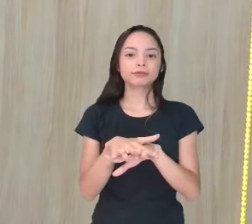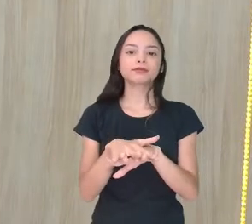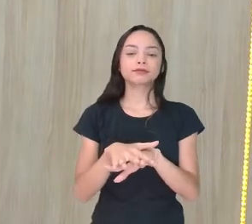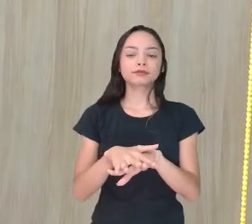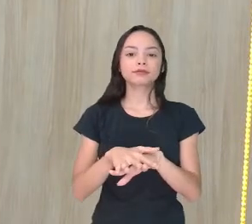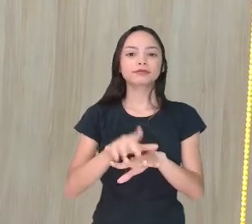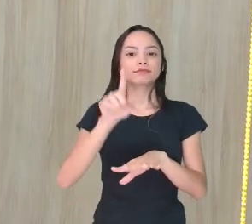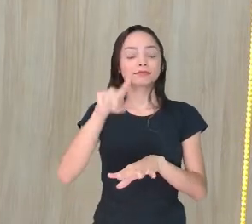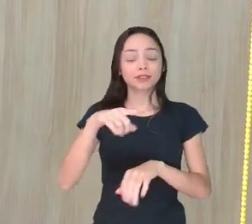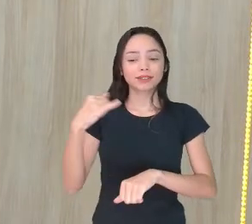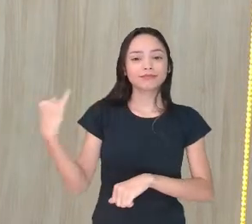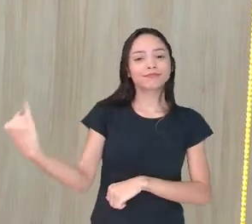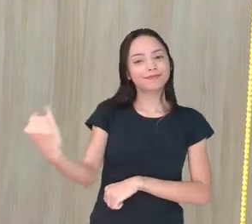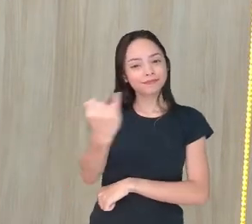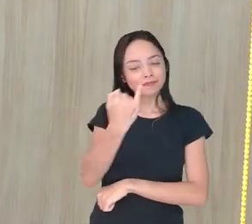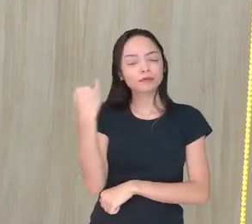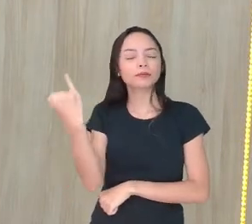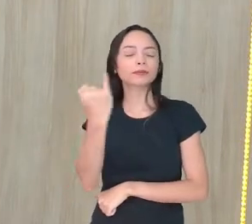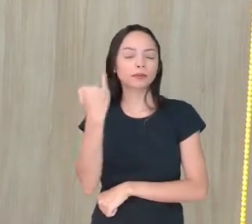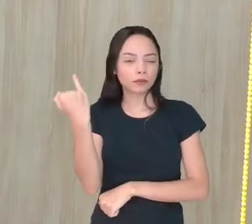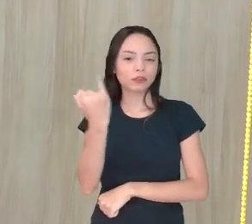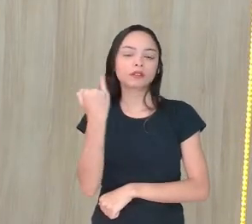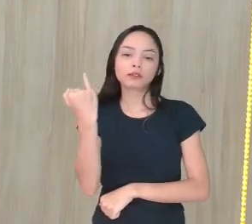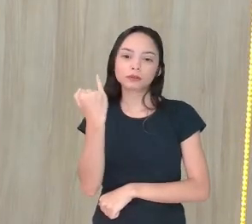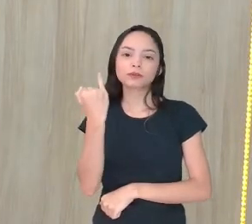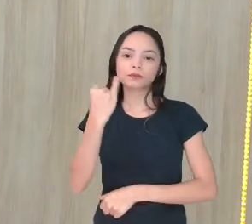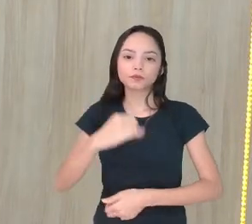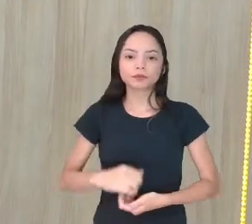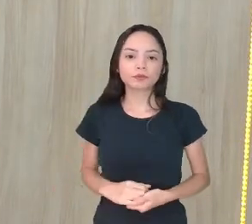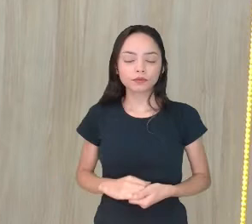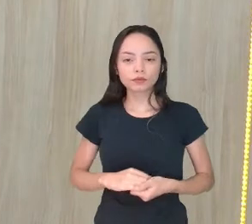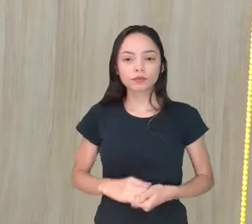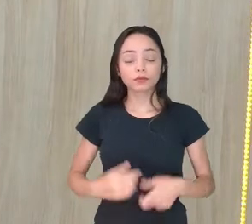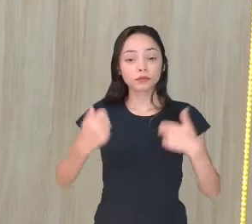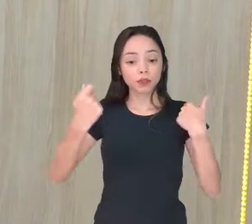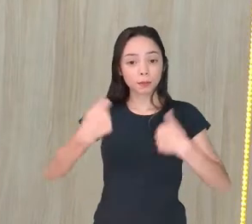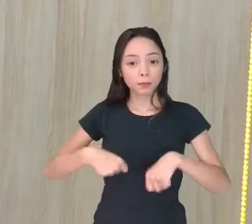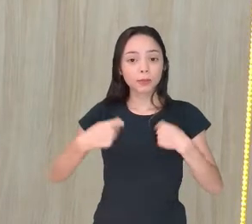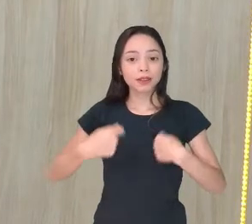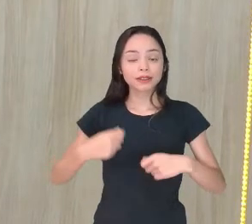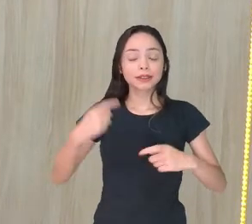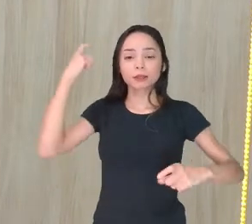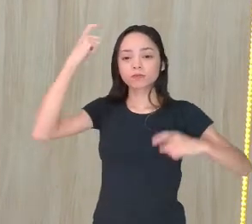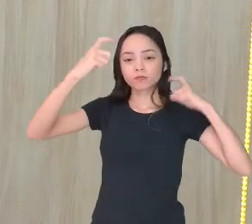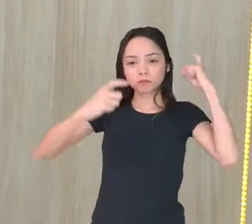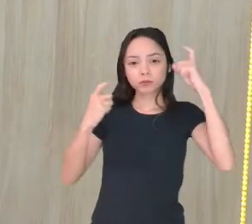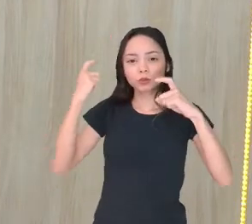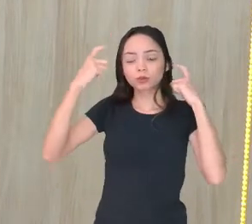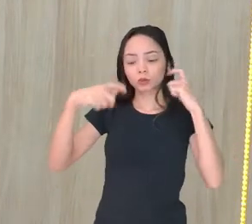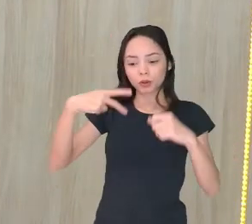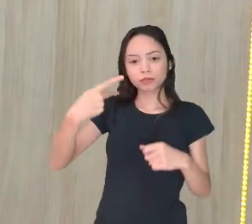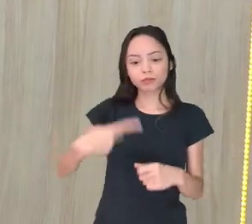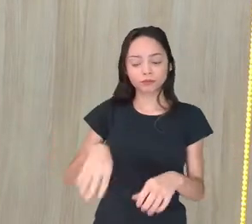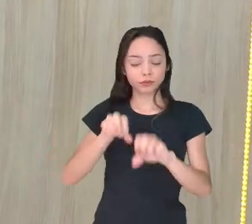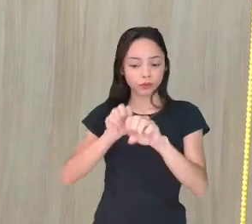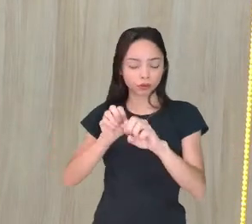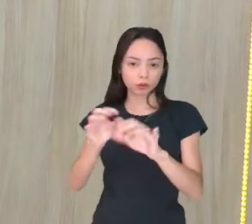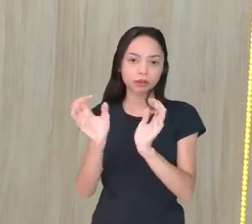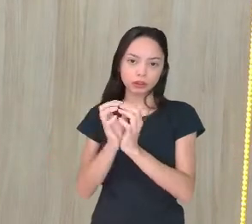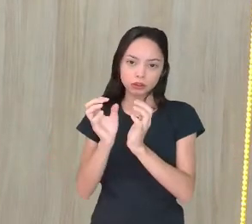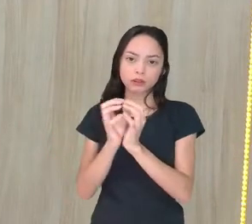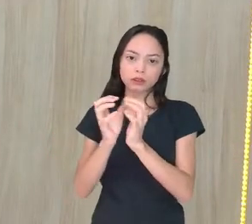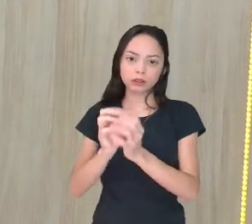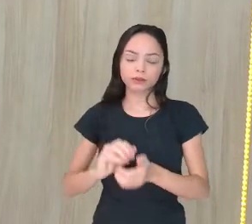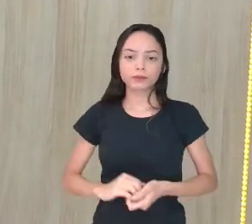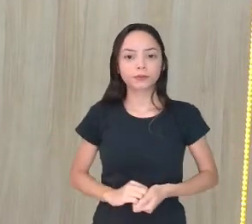questões muito importantes, né? E são questões que fazem parte da preocupação aqui do projeto do Educa Recife.